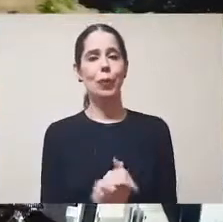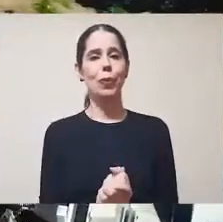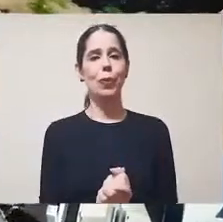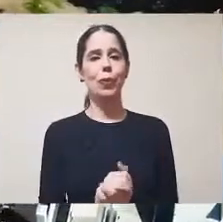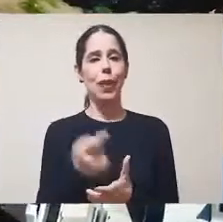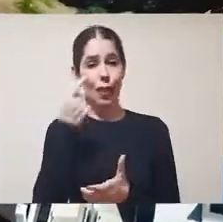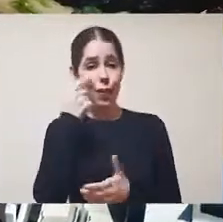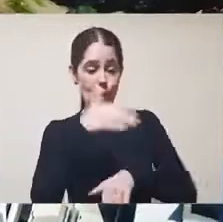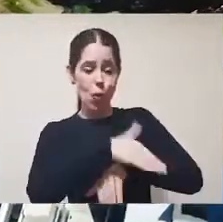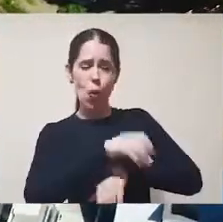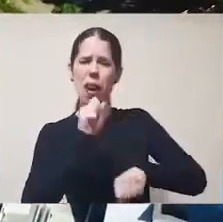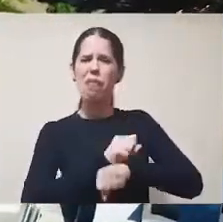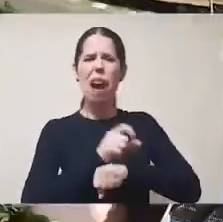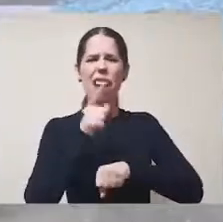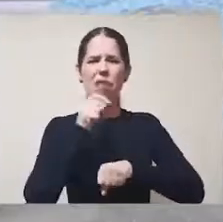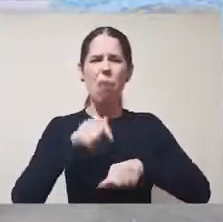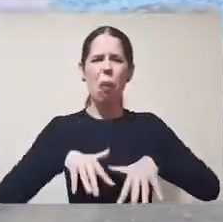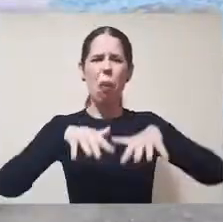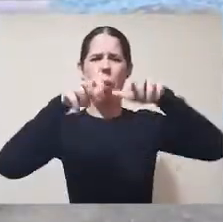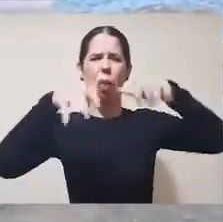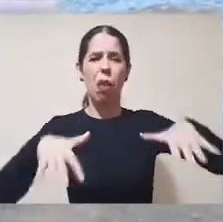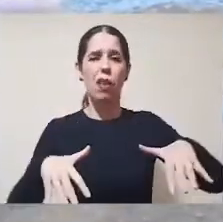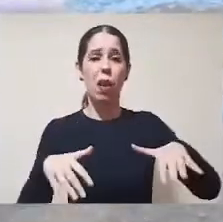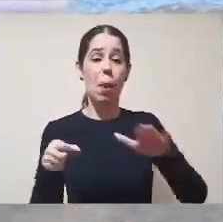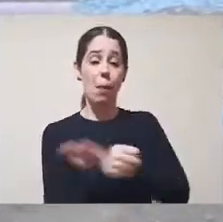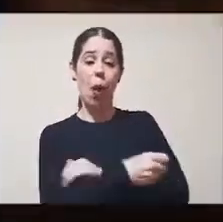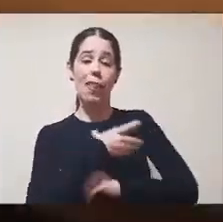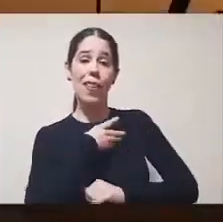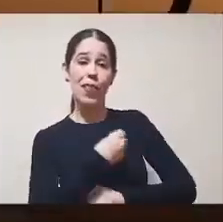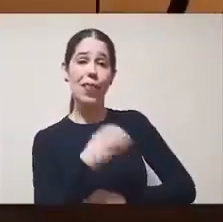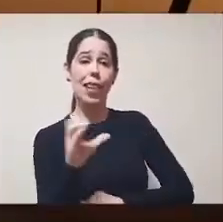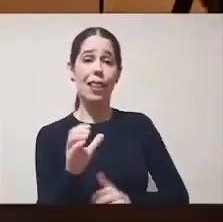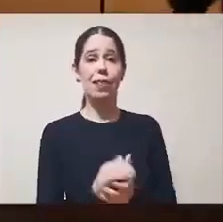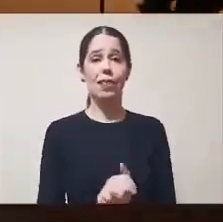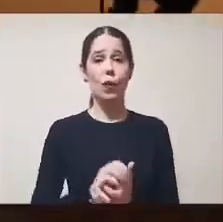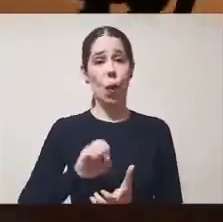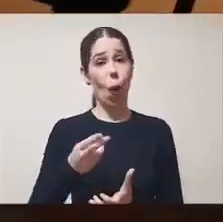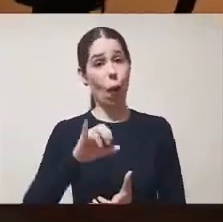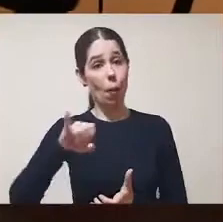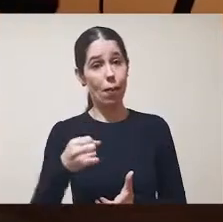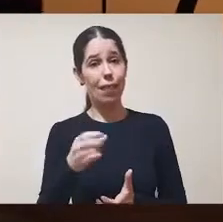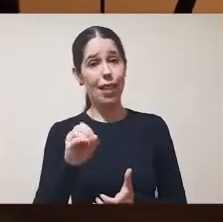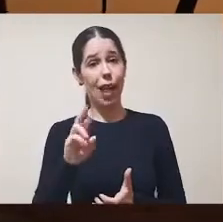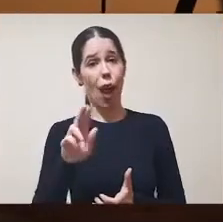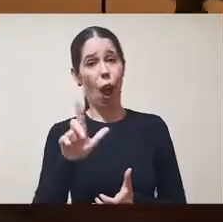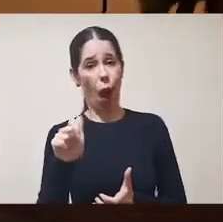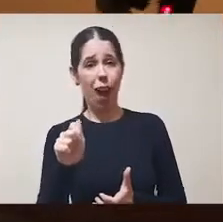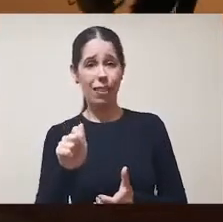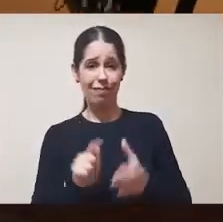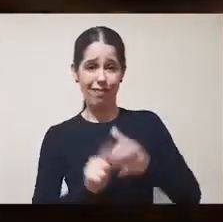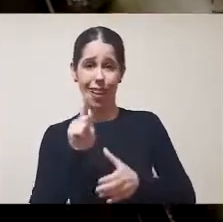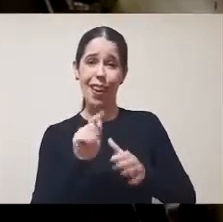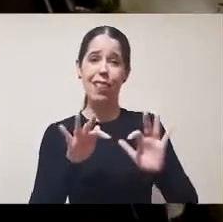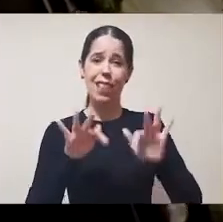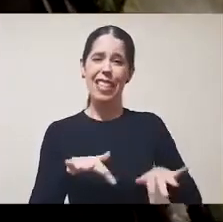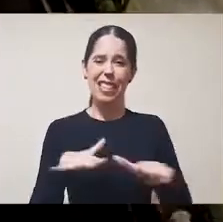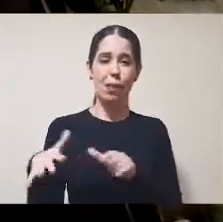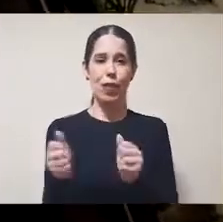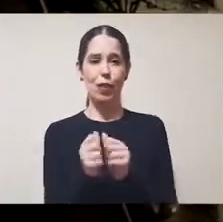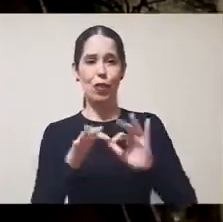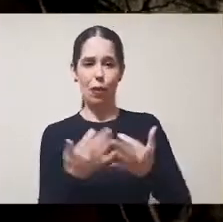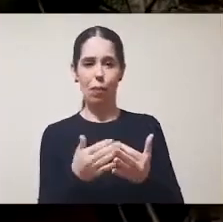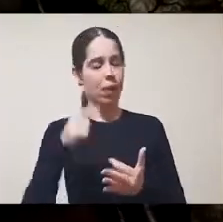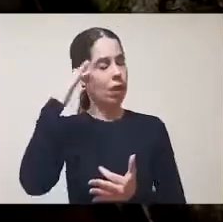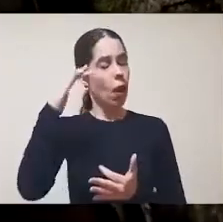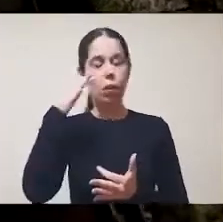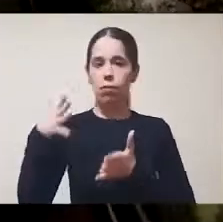viu sua rua parar de ter alagamentos, botou seu filho na creche ou aproveita a orla no final de semana com a família, não imagina o